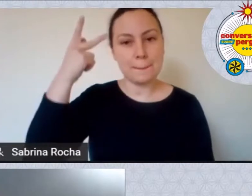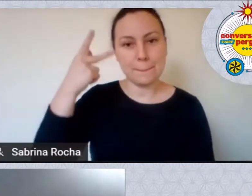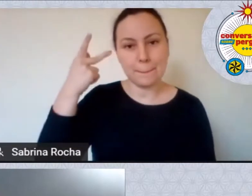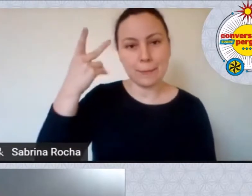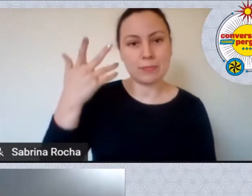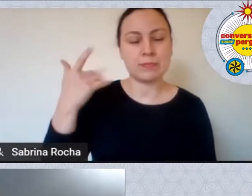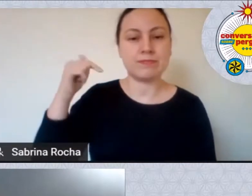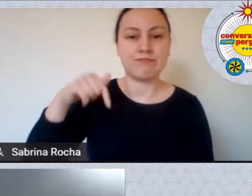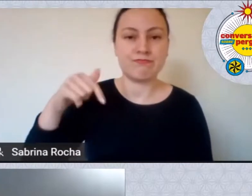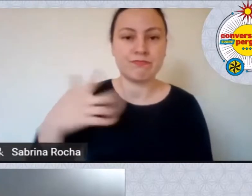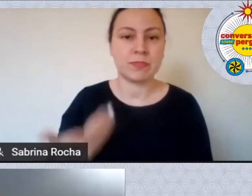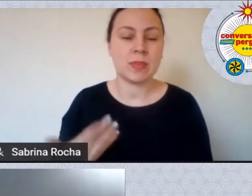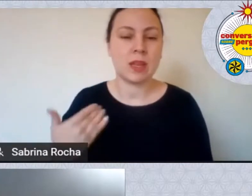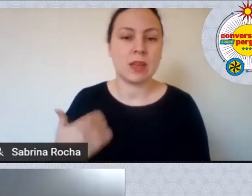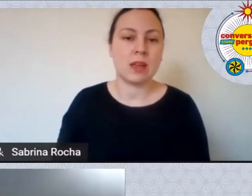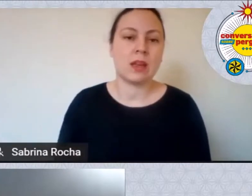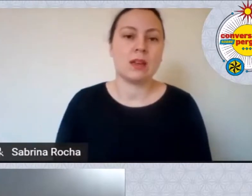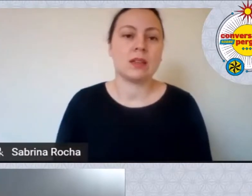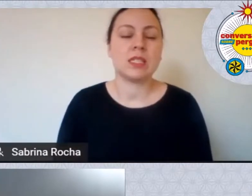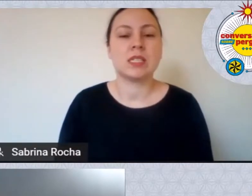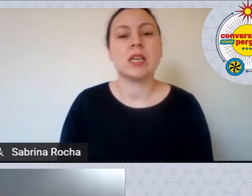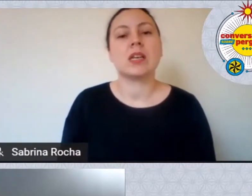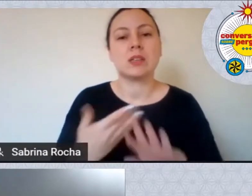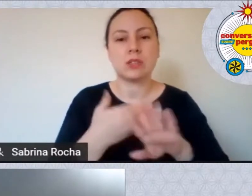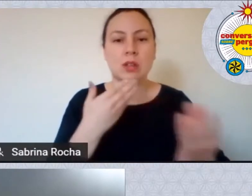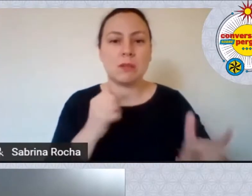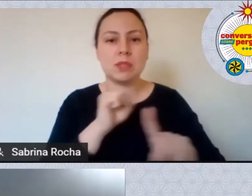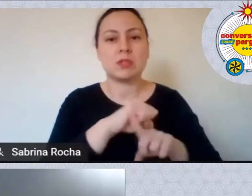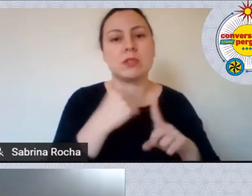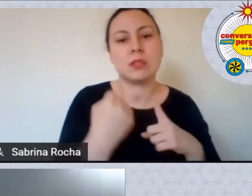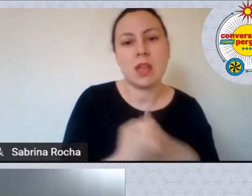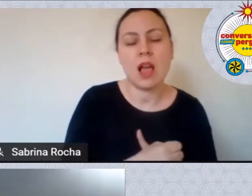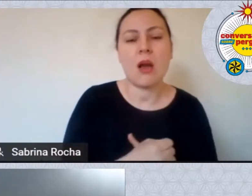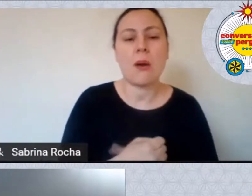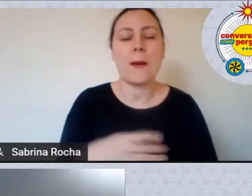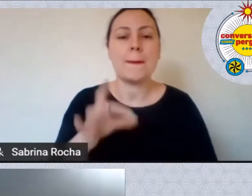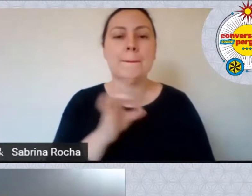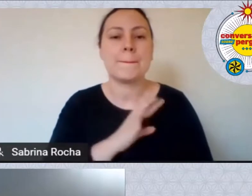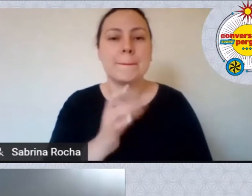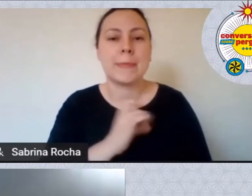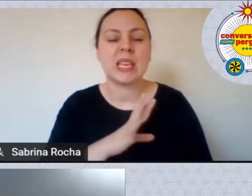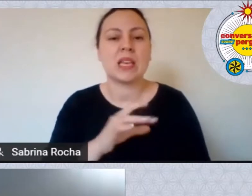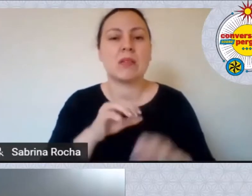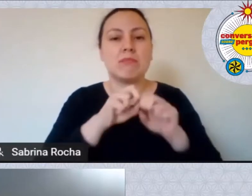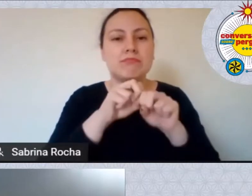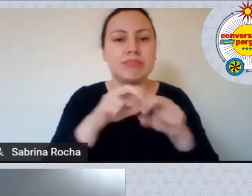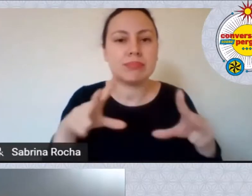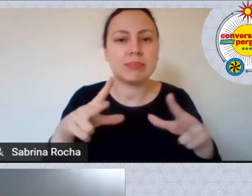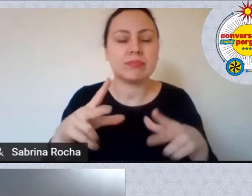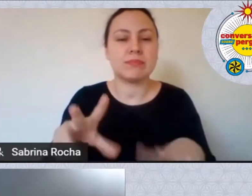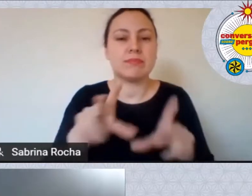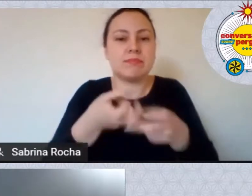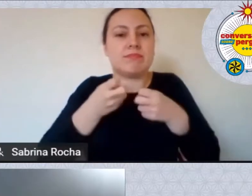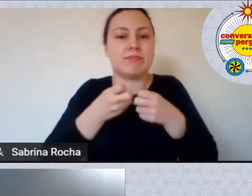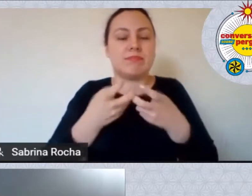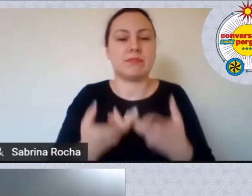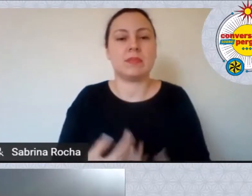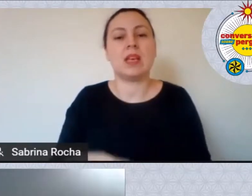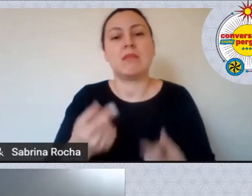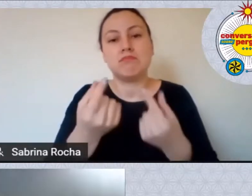de tudo isso que nós vamos falar um pouco, né? Isolamento social, medo do contágio, a perda de pessoas queridas, problemas financeiros, etc,